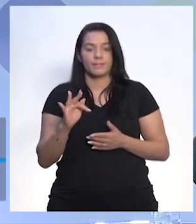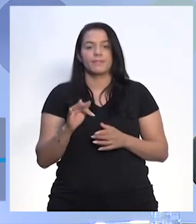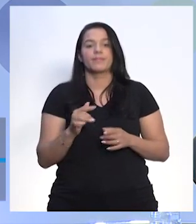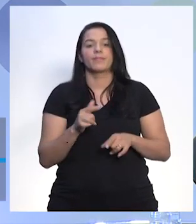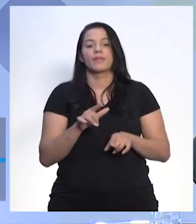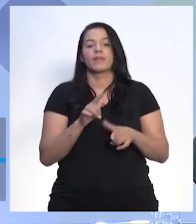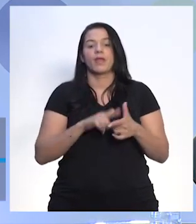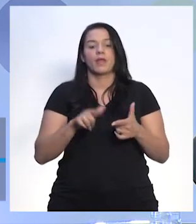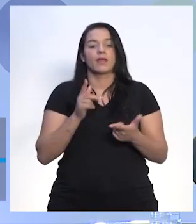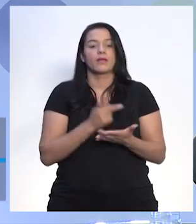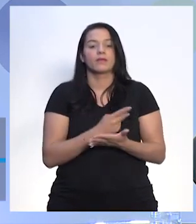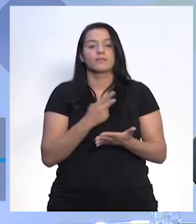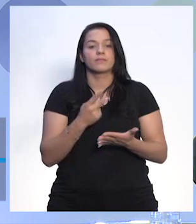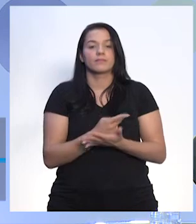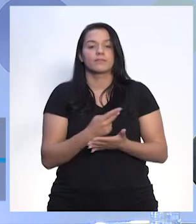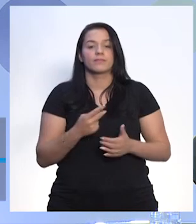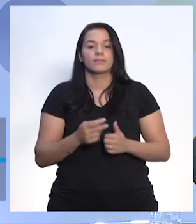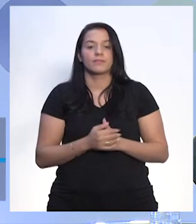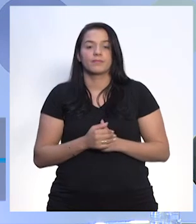24,